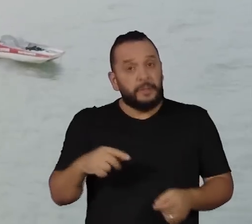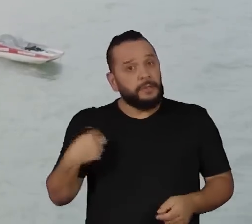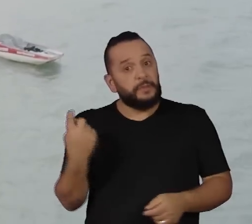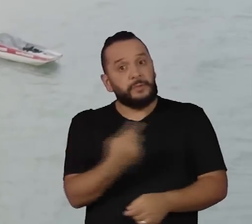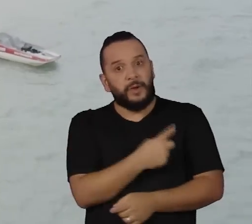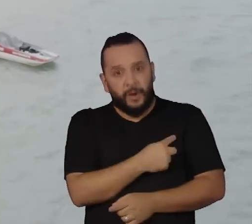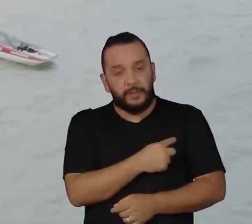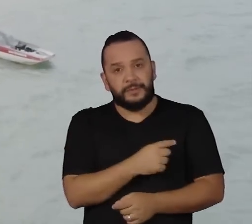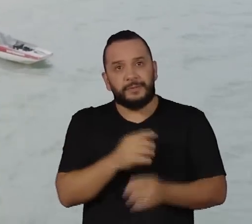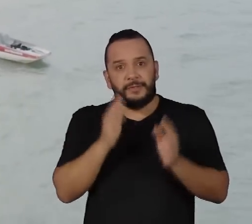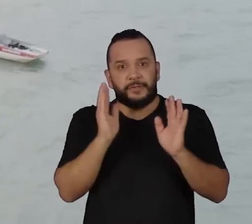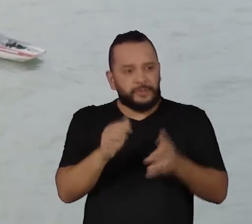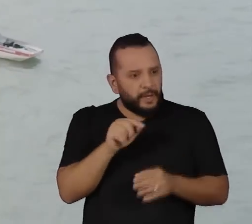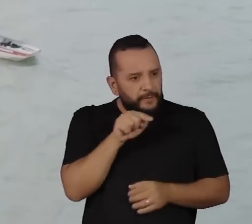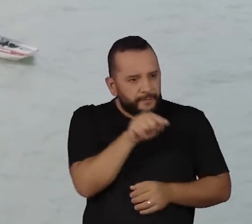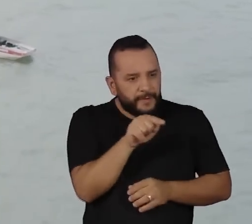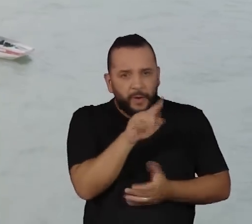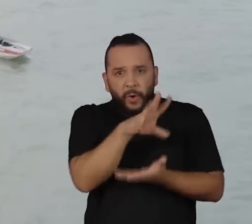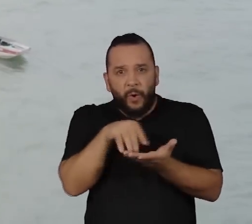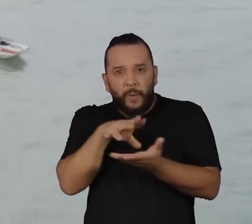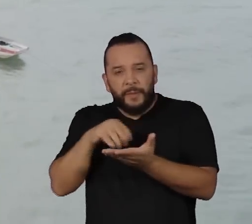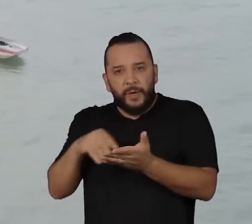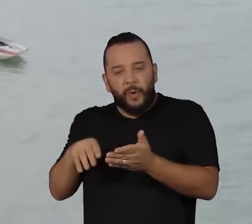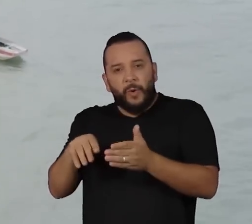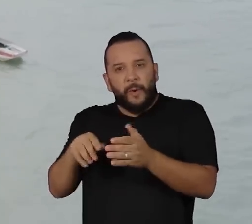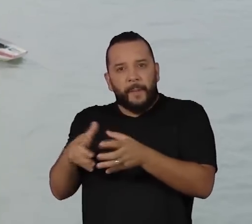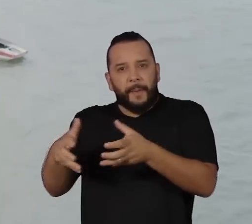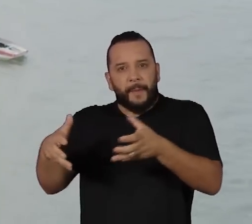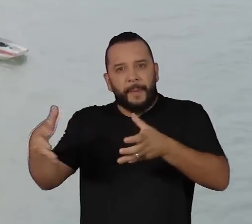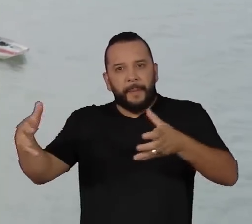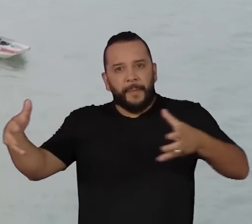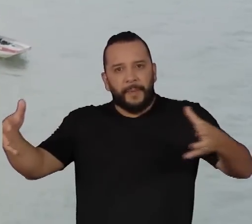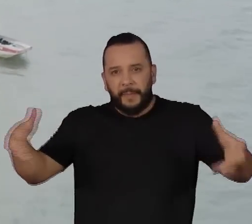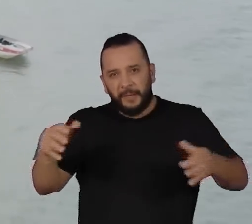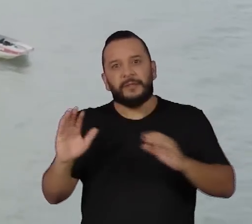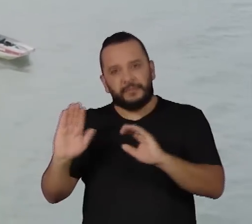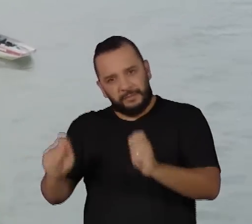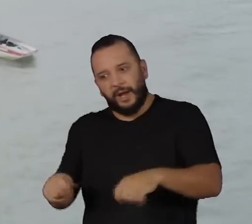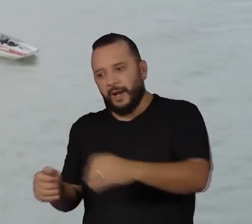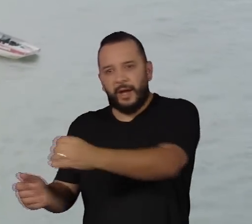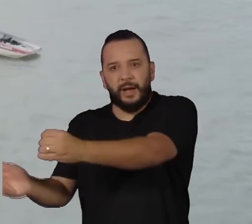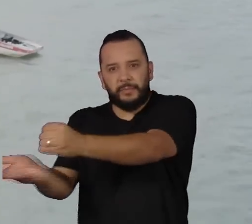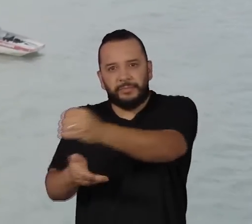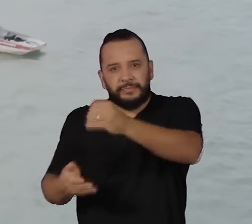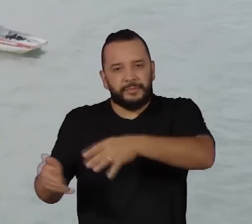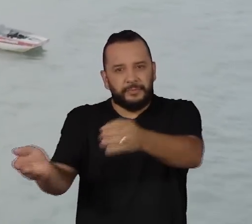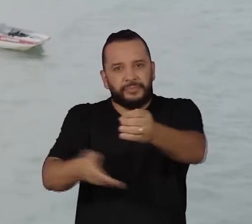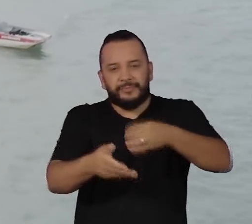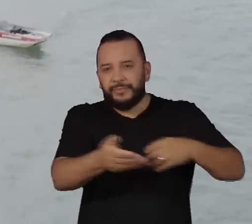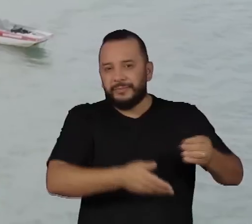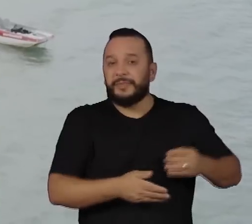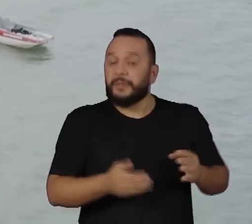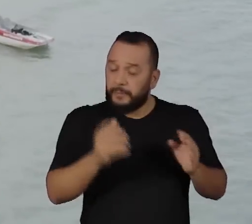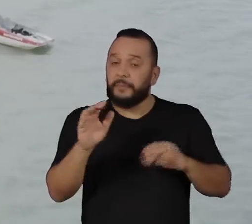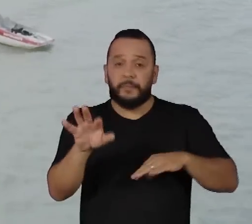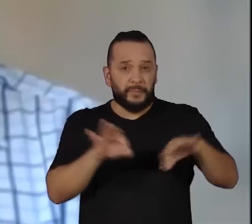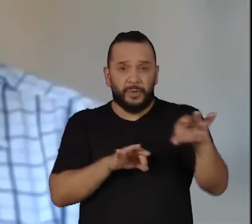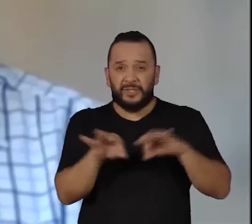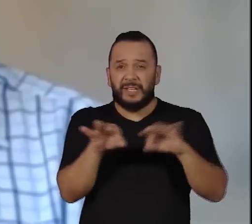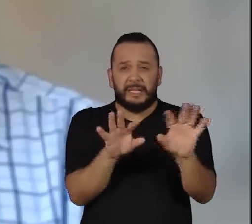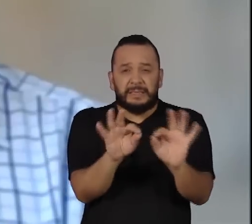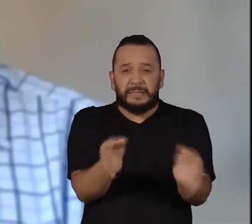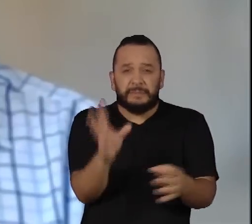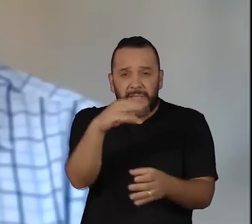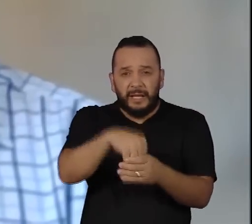escala de replicabilidade, implementação maior do que um projeto dentro de uma faculdade, né?